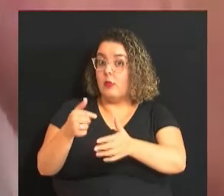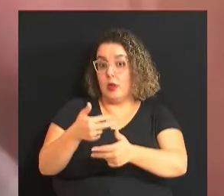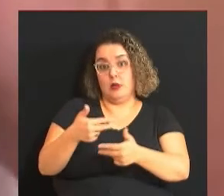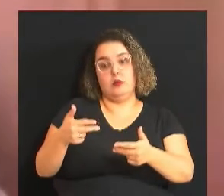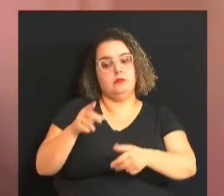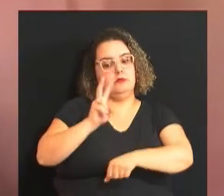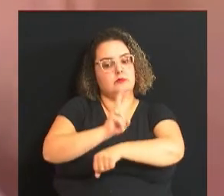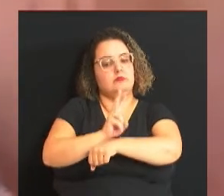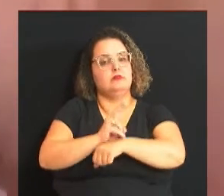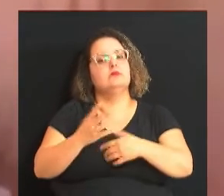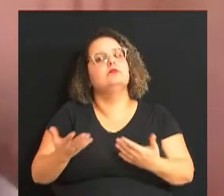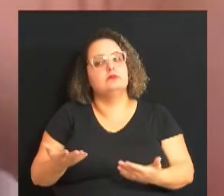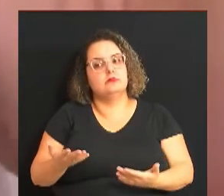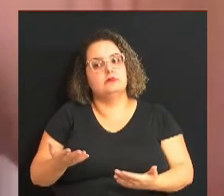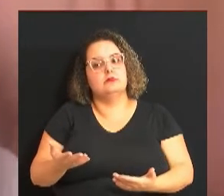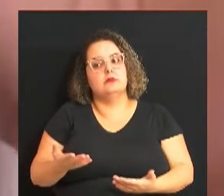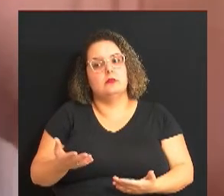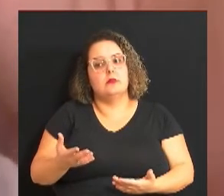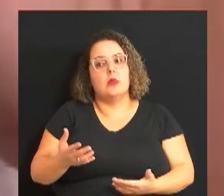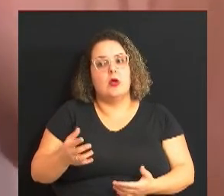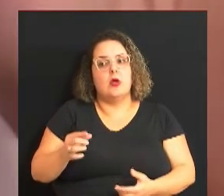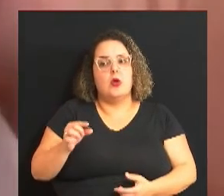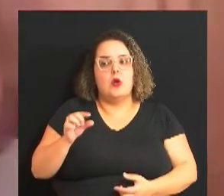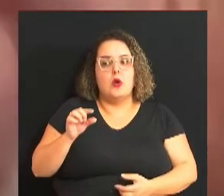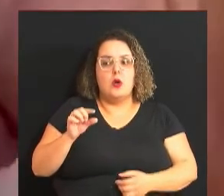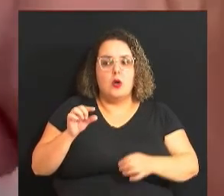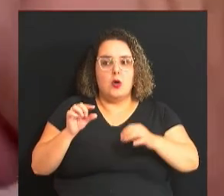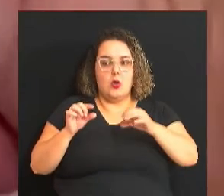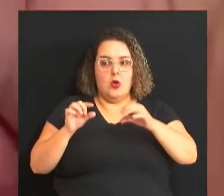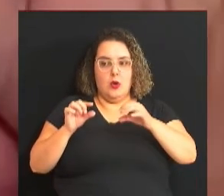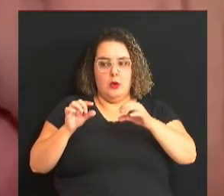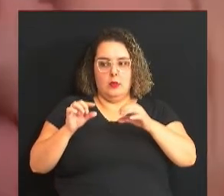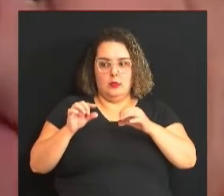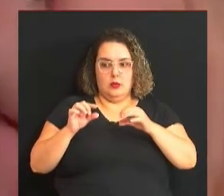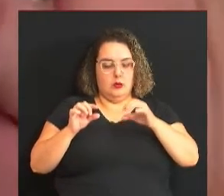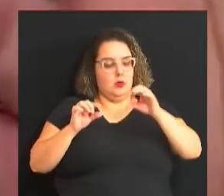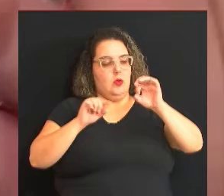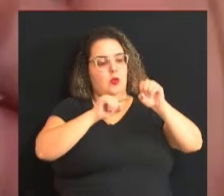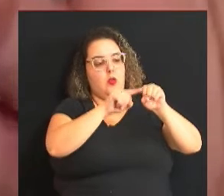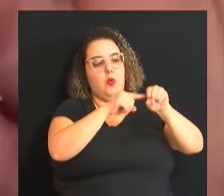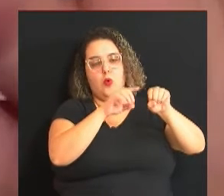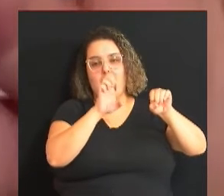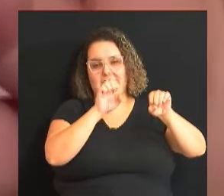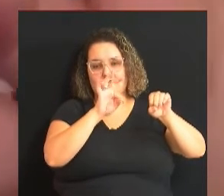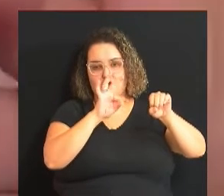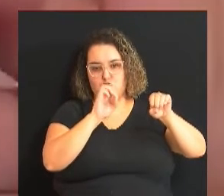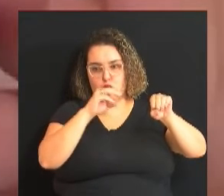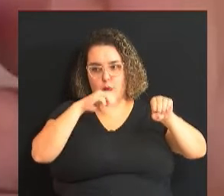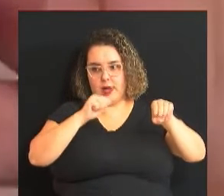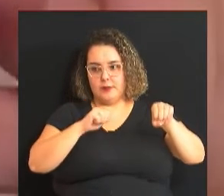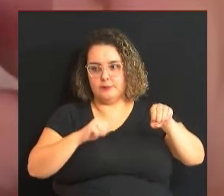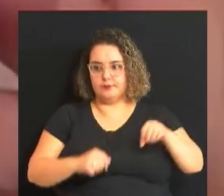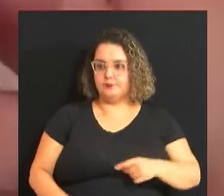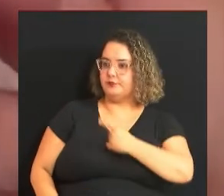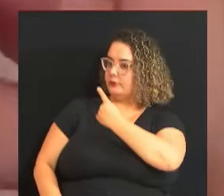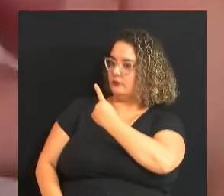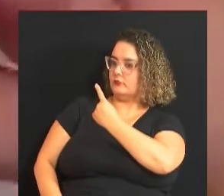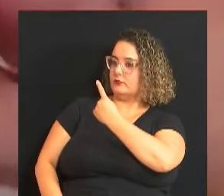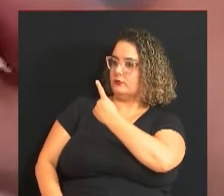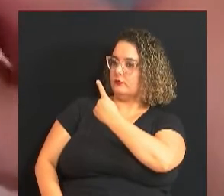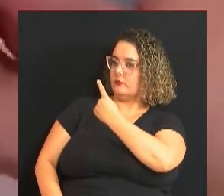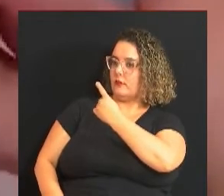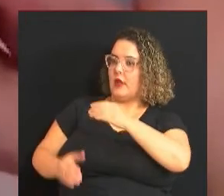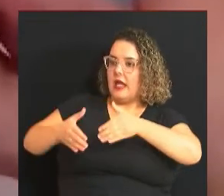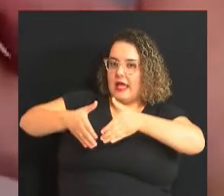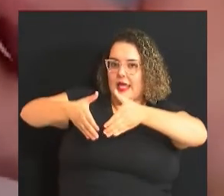eu te falei. Você está com o estômago aqui, você vai fazer a adaptação da bolsa do estômago bem junto. Ela